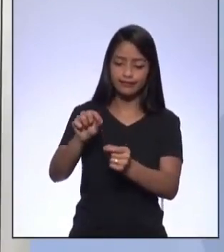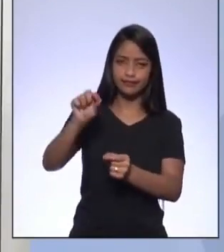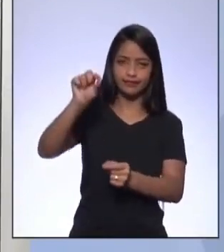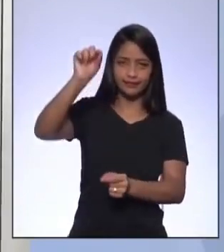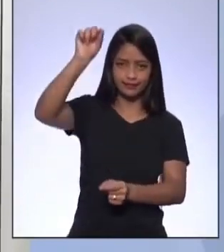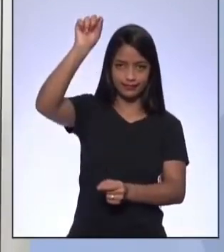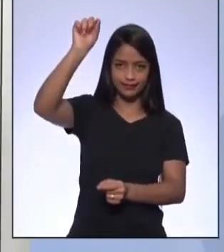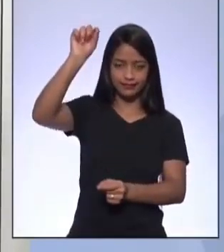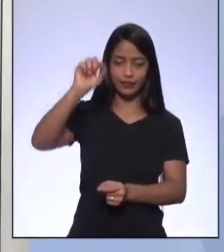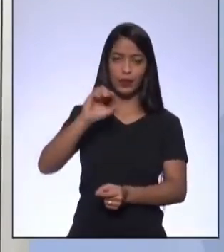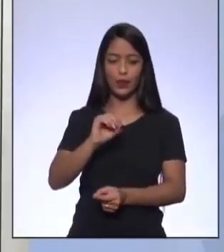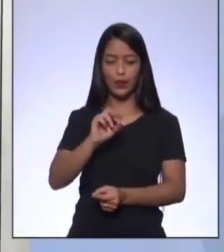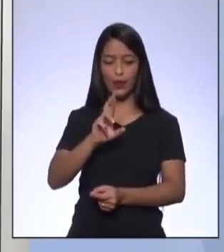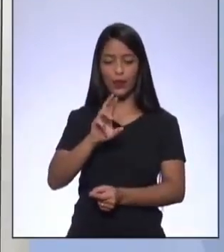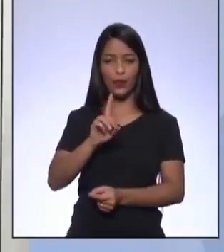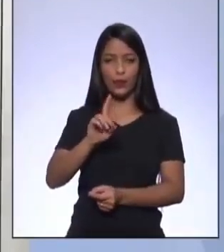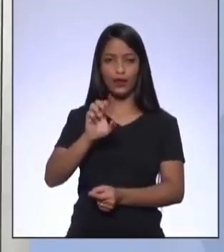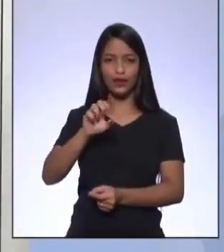ordenada.